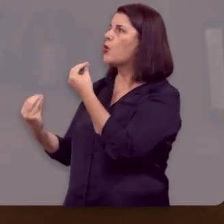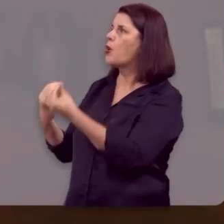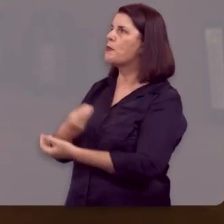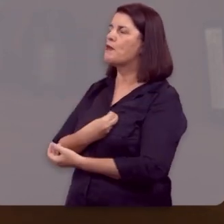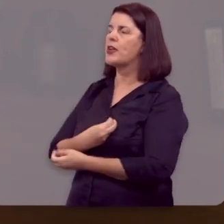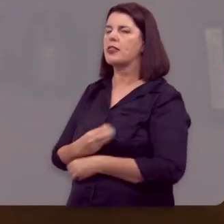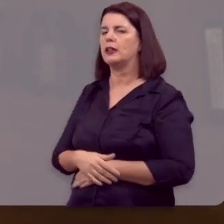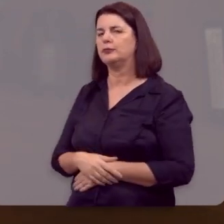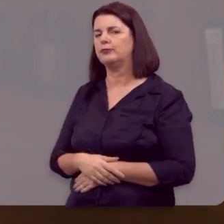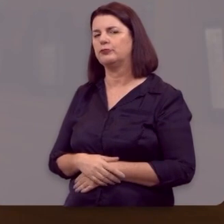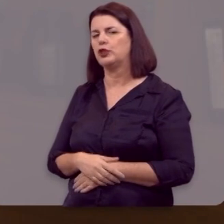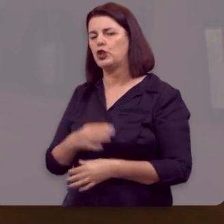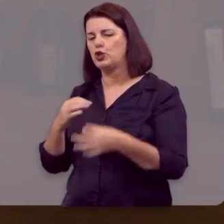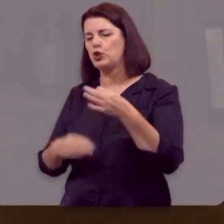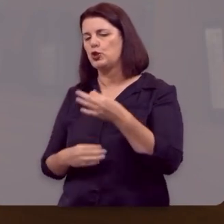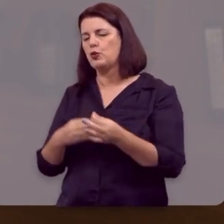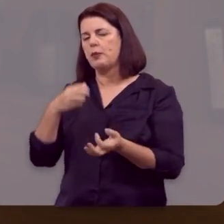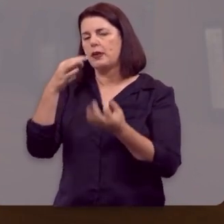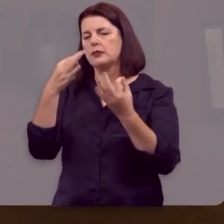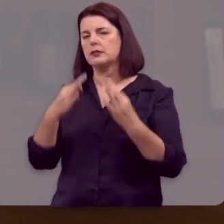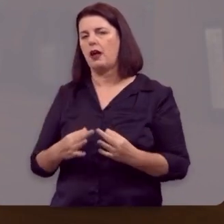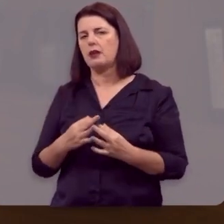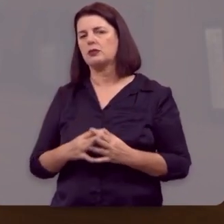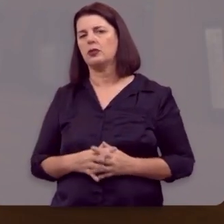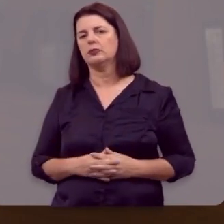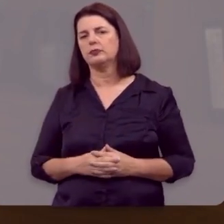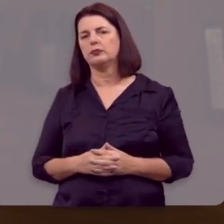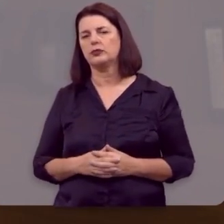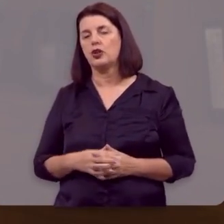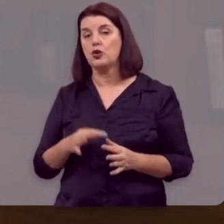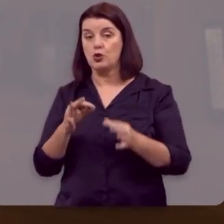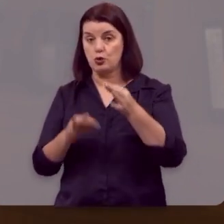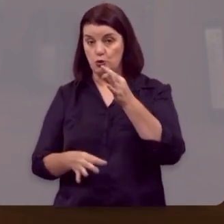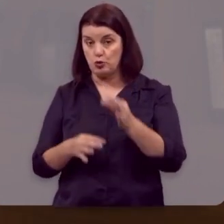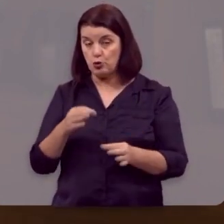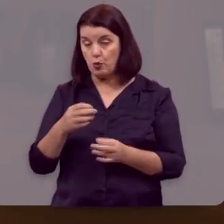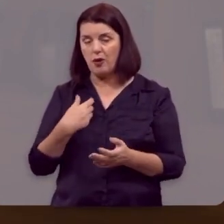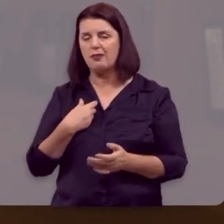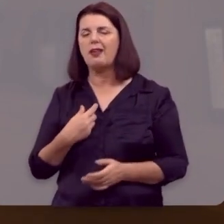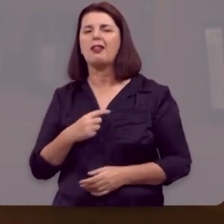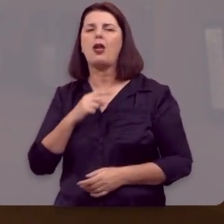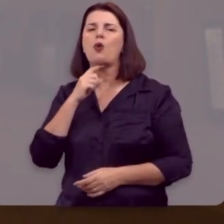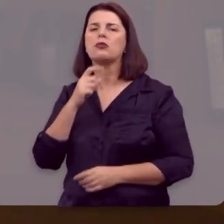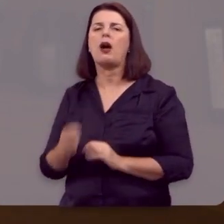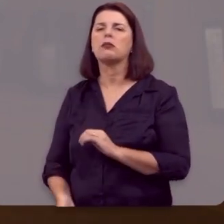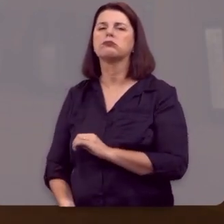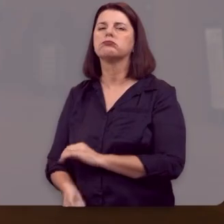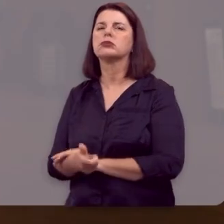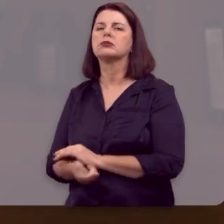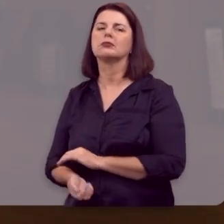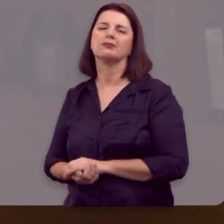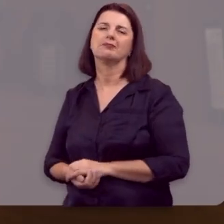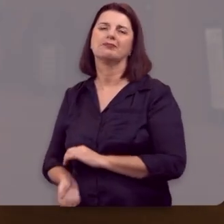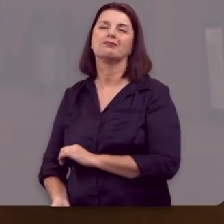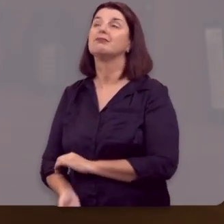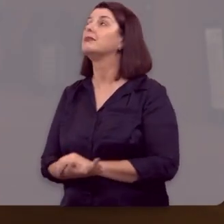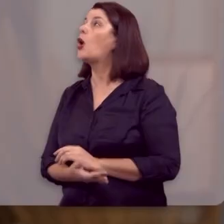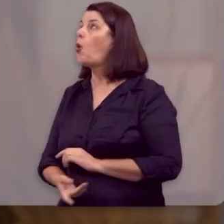vida, num julgamento justo, cujo juiz não pode ser subornado.